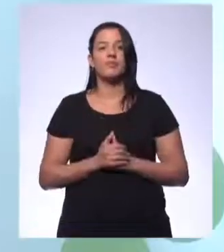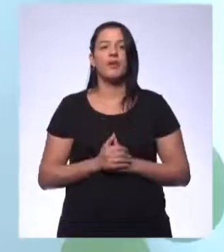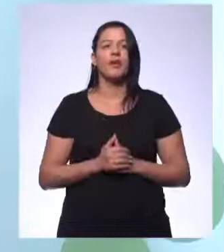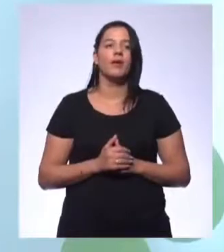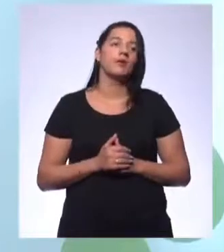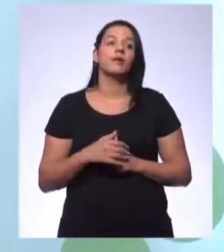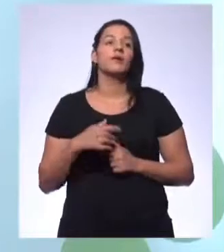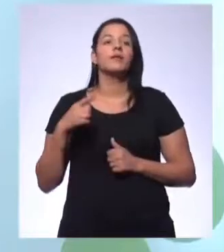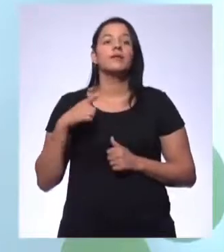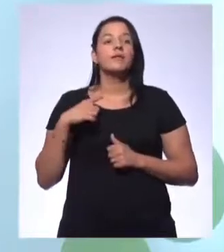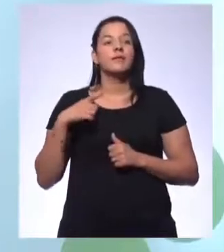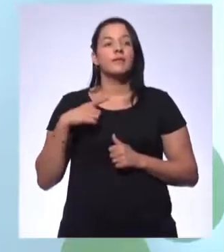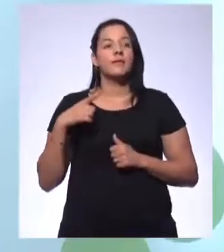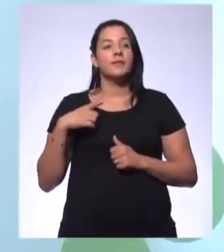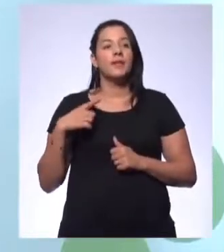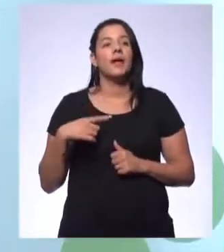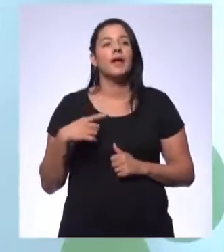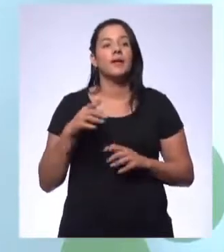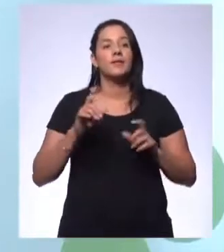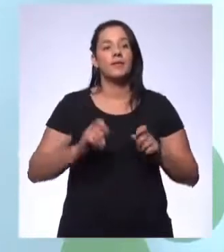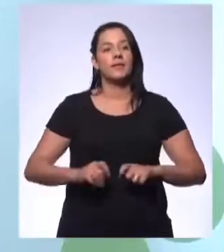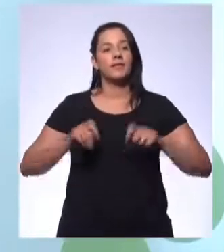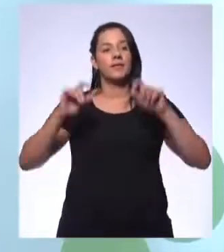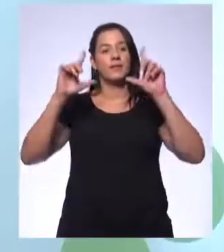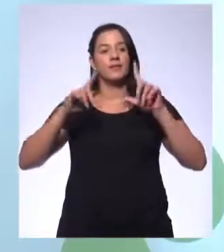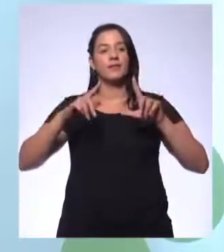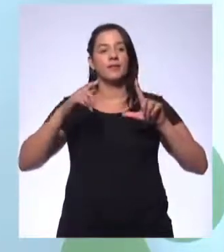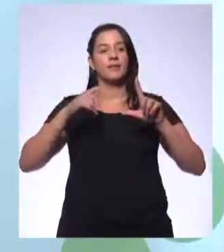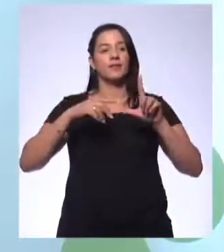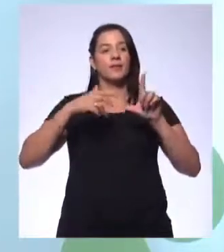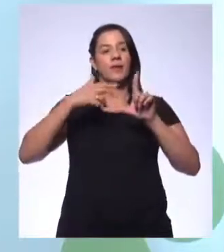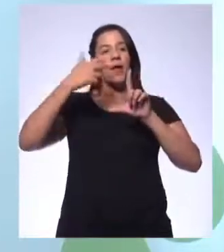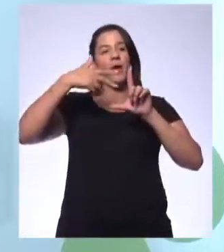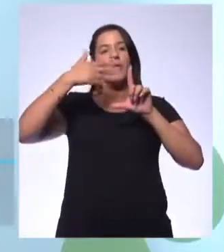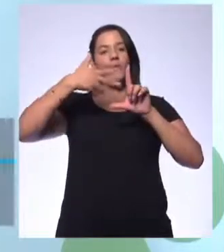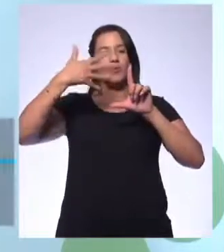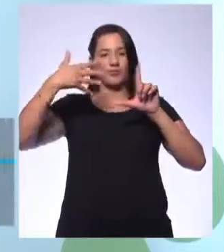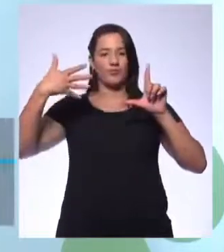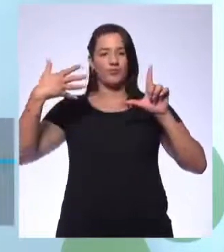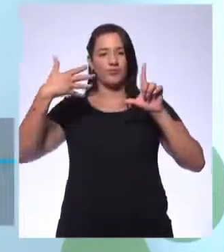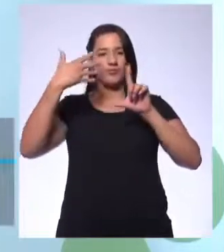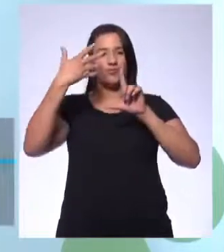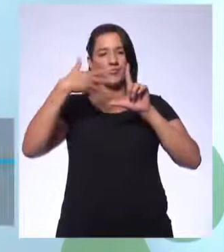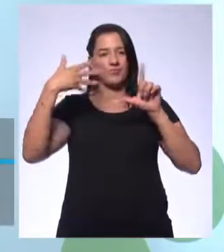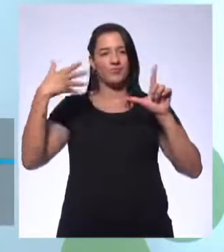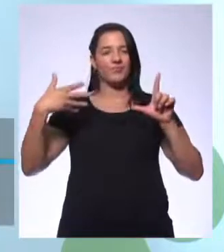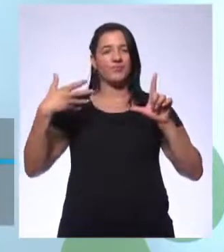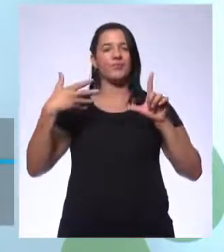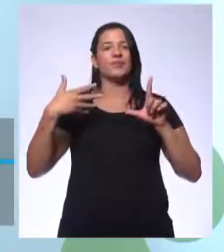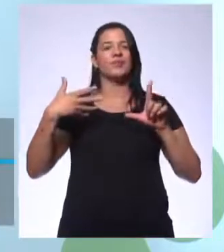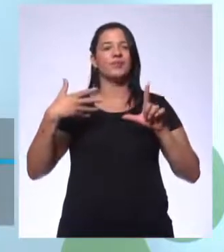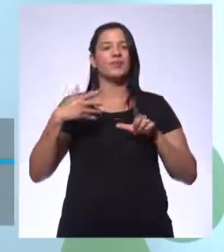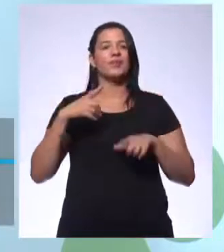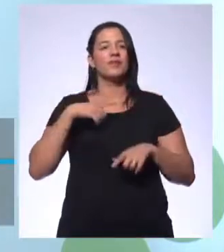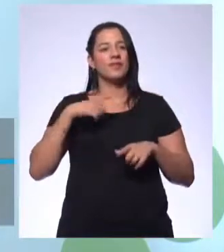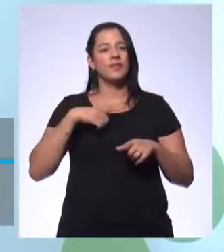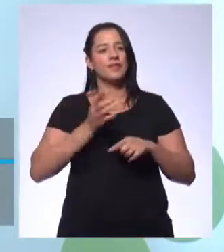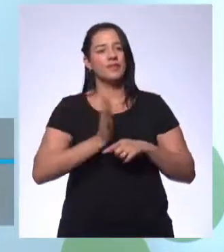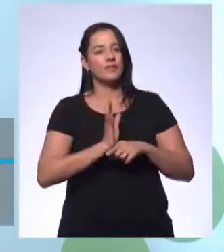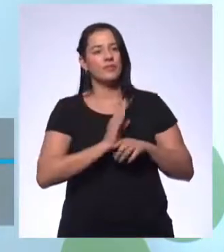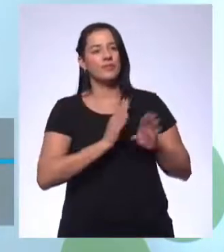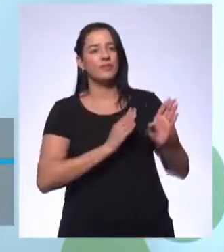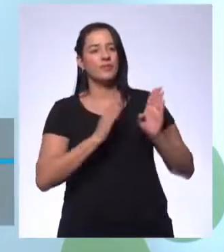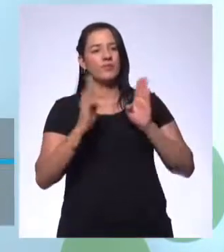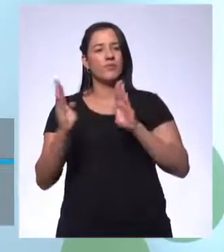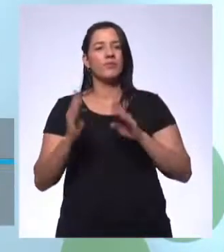documentário bem legal naquela plataforma de streaming preta e vermelha falando sobre isso. Não me recordo agora o nome do documentário, mas ele está lá